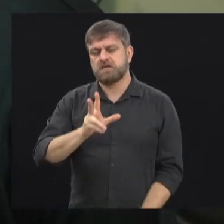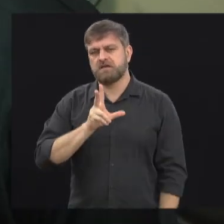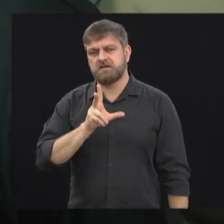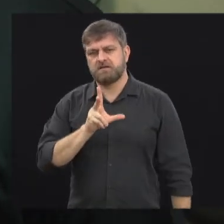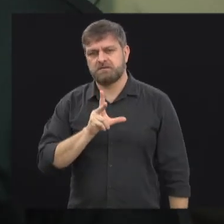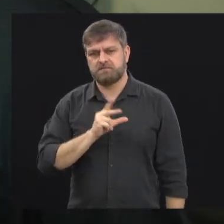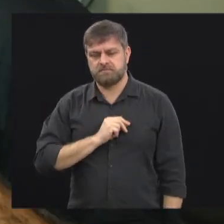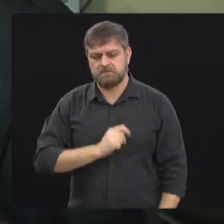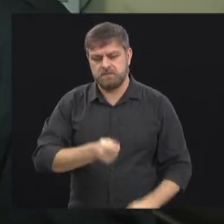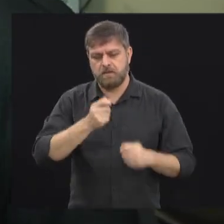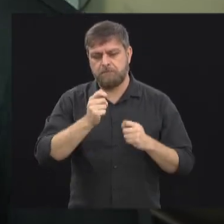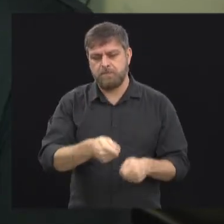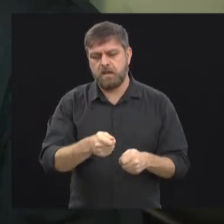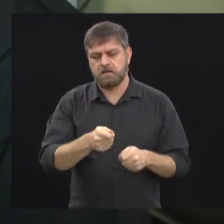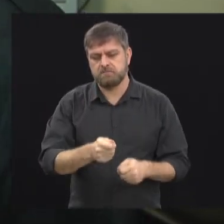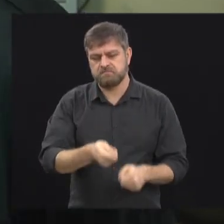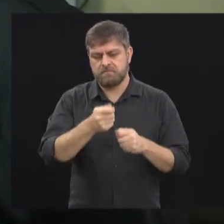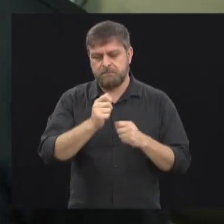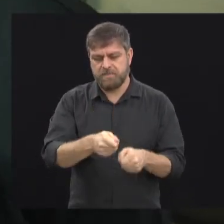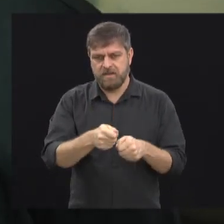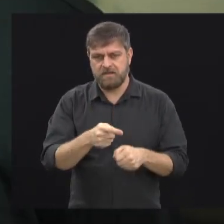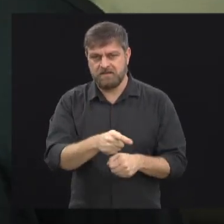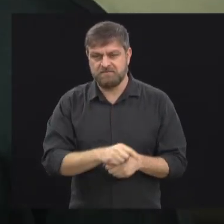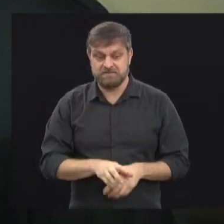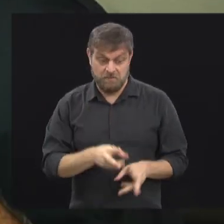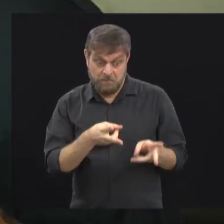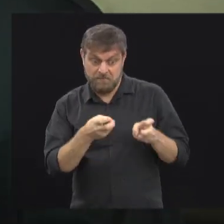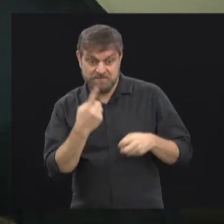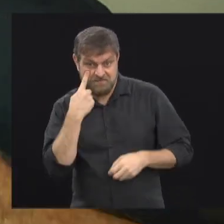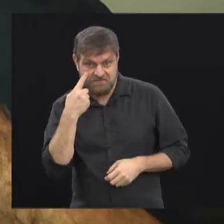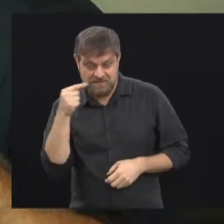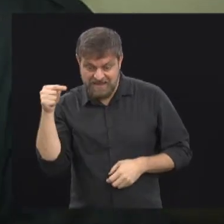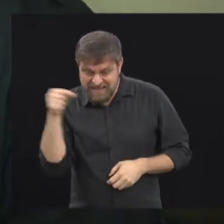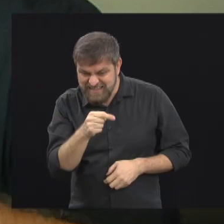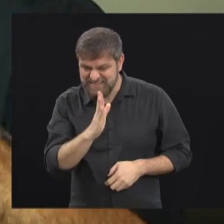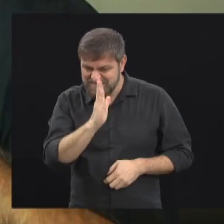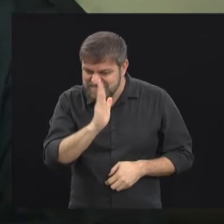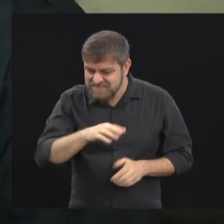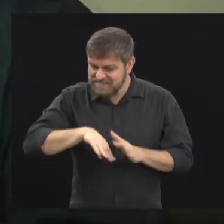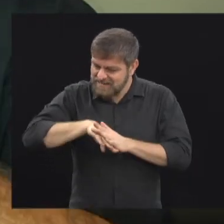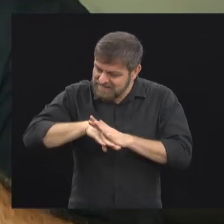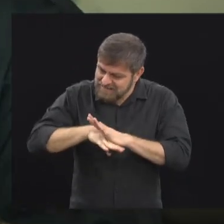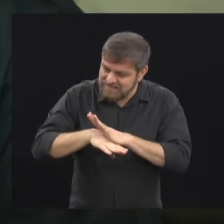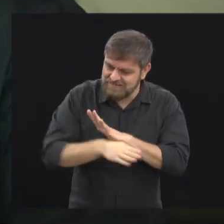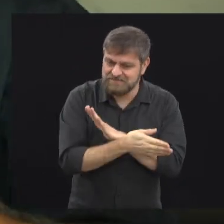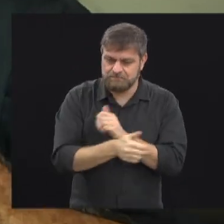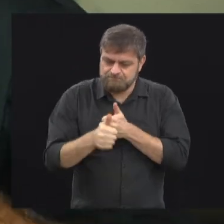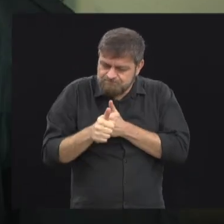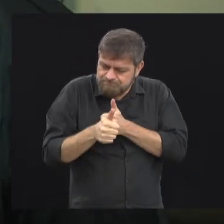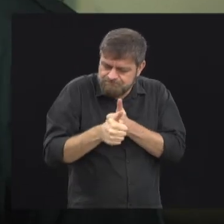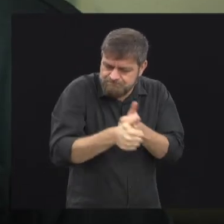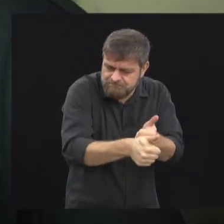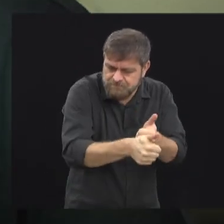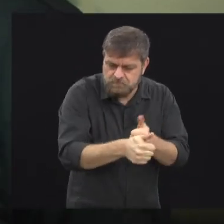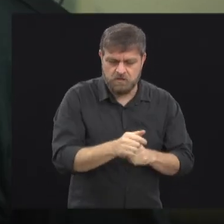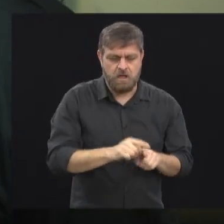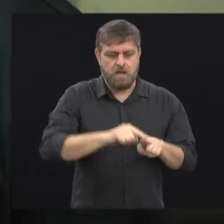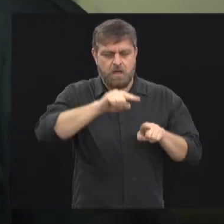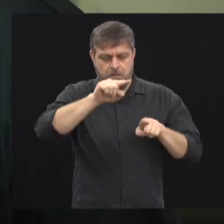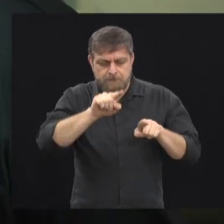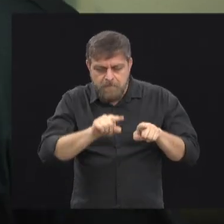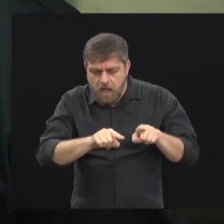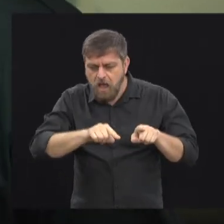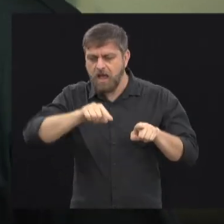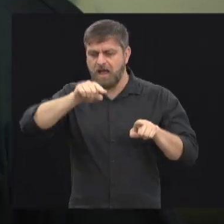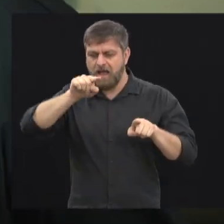vezes passa, eu dou um toquinho, pá, vocês vão ouvir daqui a pouco isso, como eles estão seguindo a métrica da música, sabe? Eu acho que